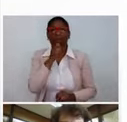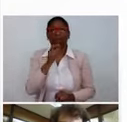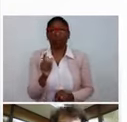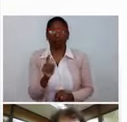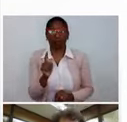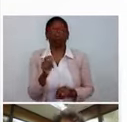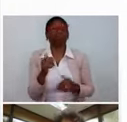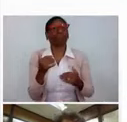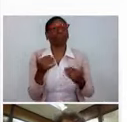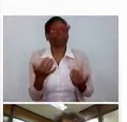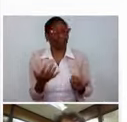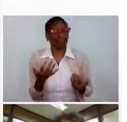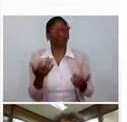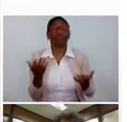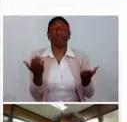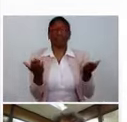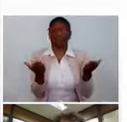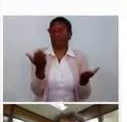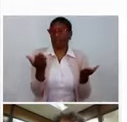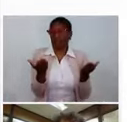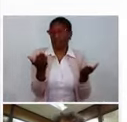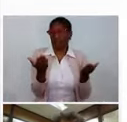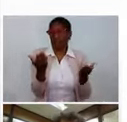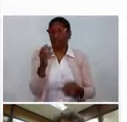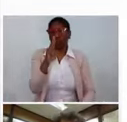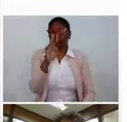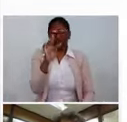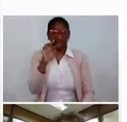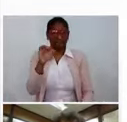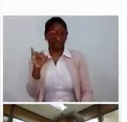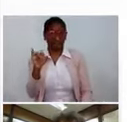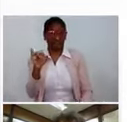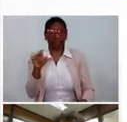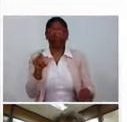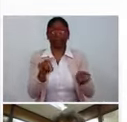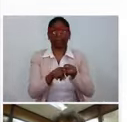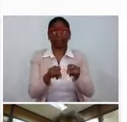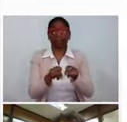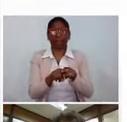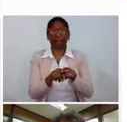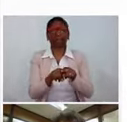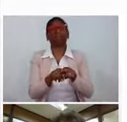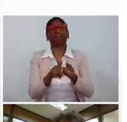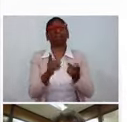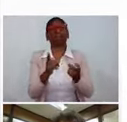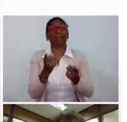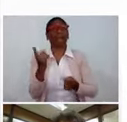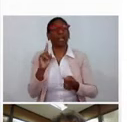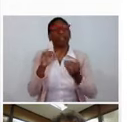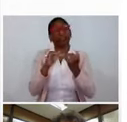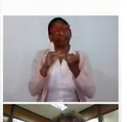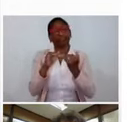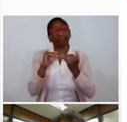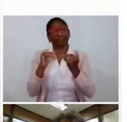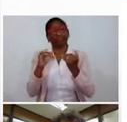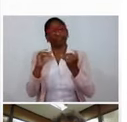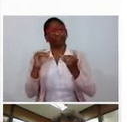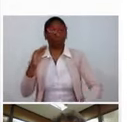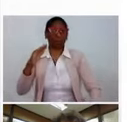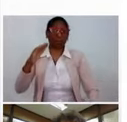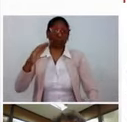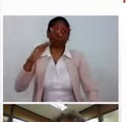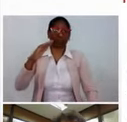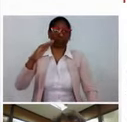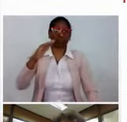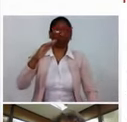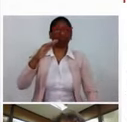análise reproduzida para os leitos de UTI, também, né, a mínima, a gente sai de uma mínima histórica para essa elevação, e é essa elevação que a